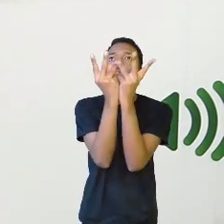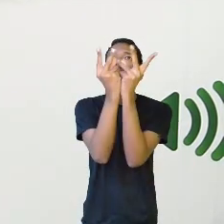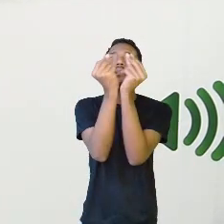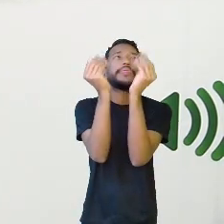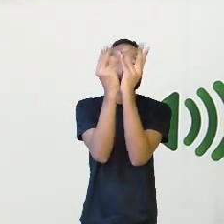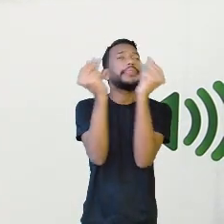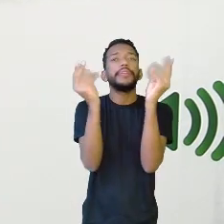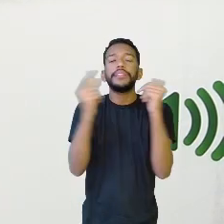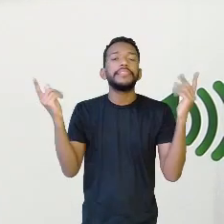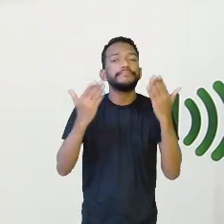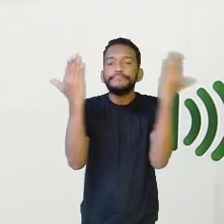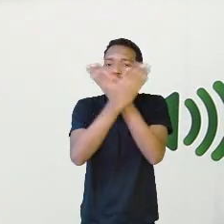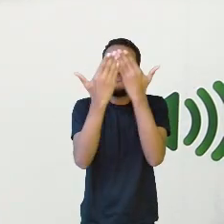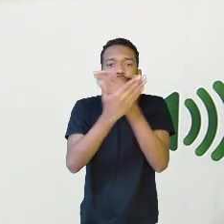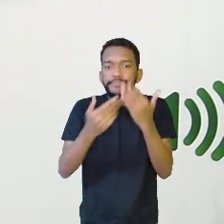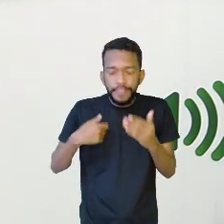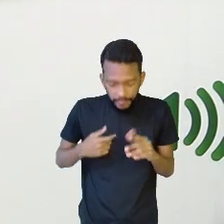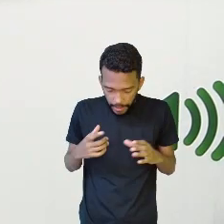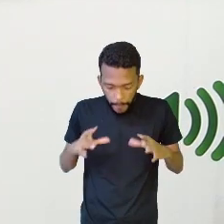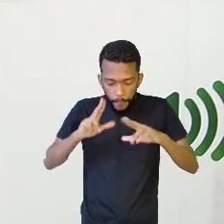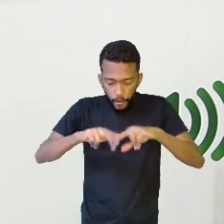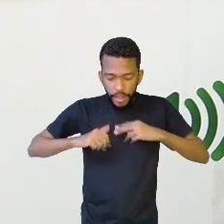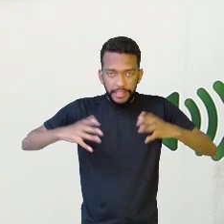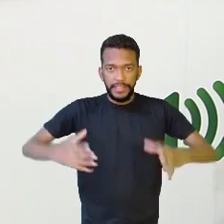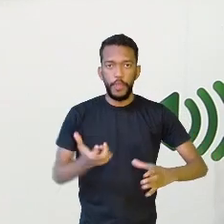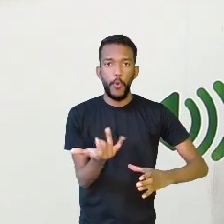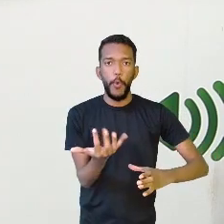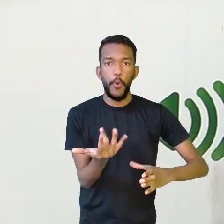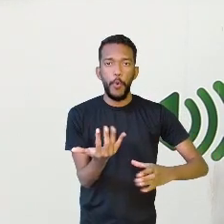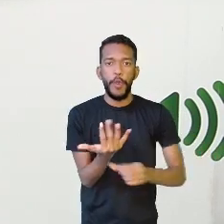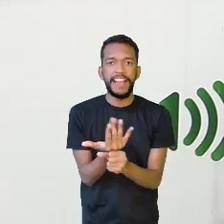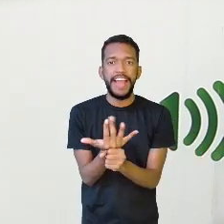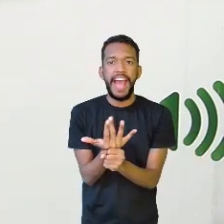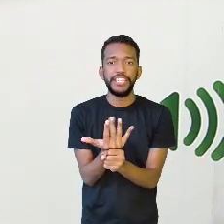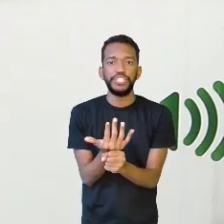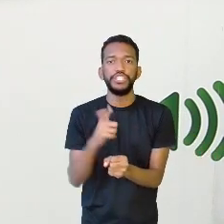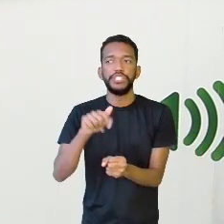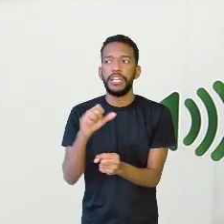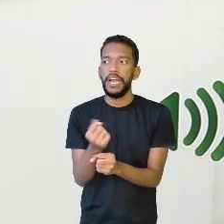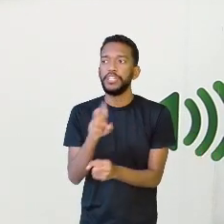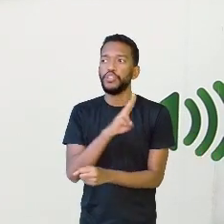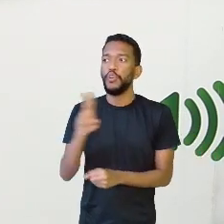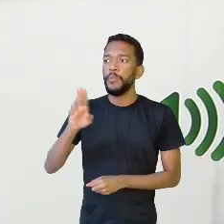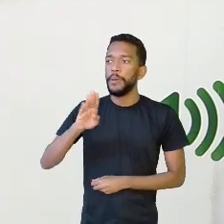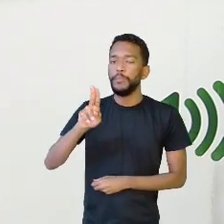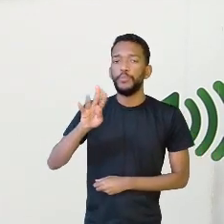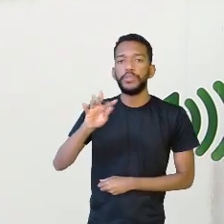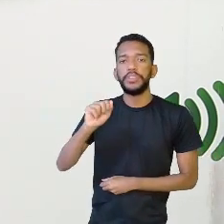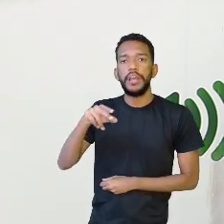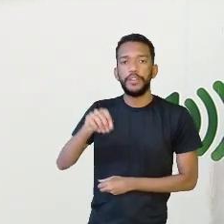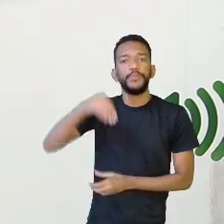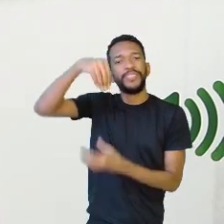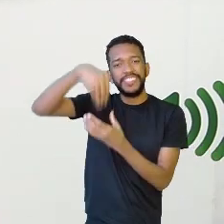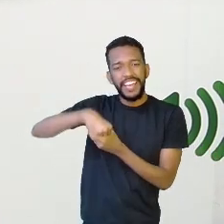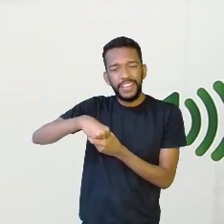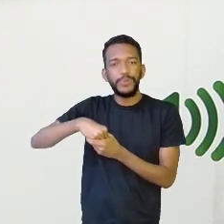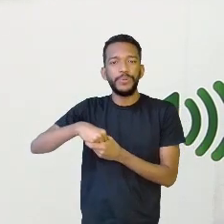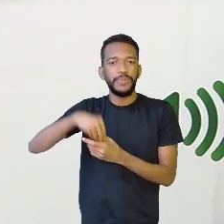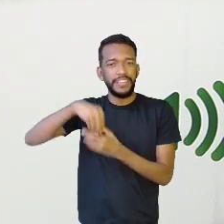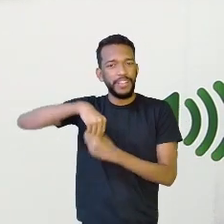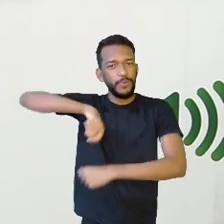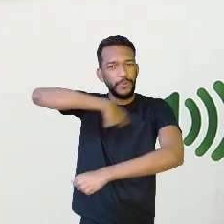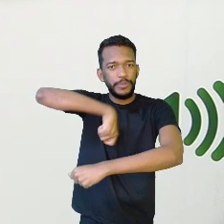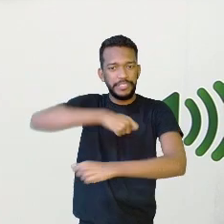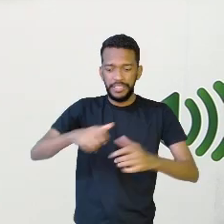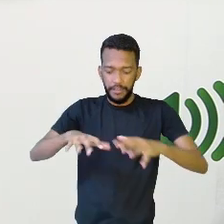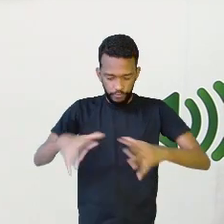gasosos. Exatamente. E aí eu estou colocando aí, ó, o gás butano, que é aquele utilizado na cozinha, né,